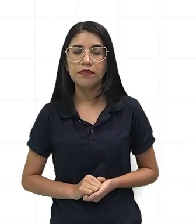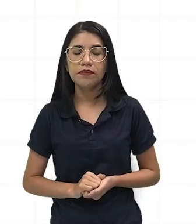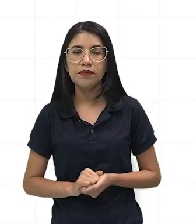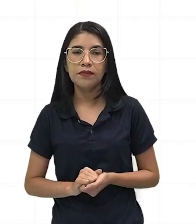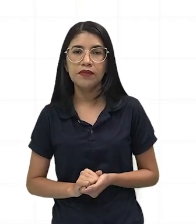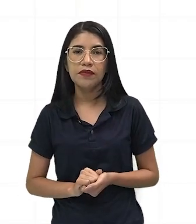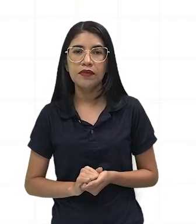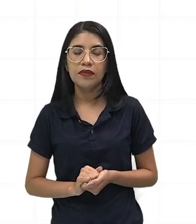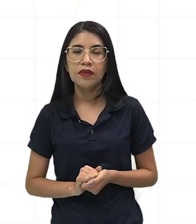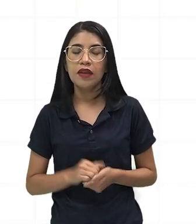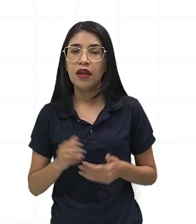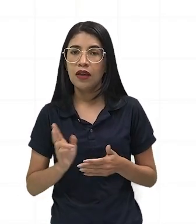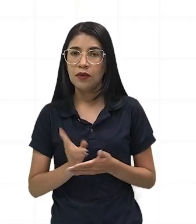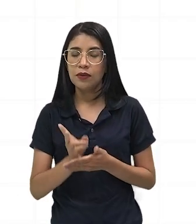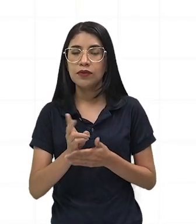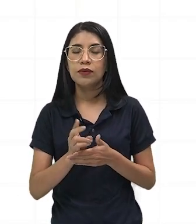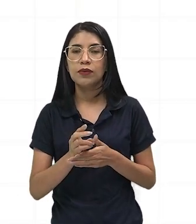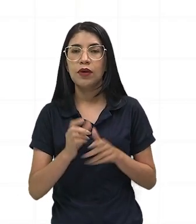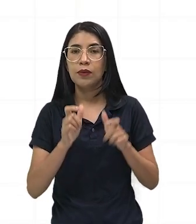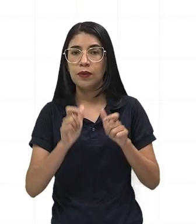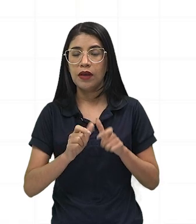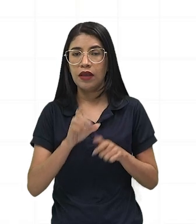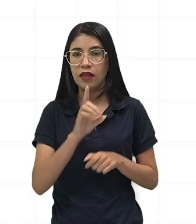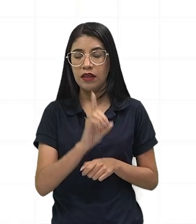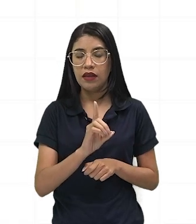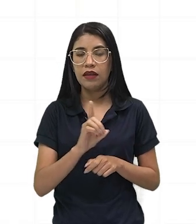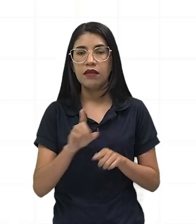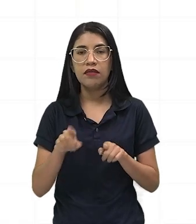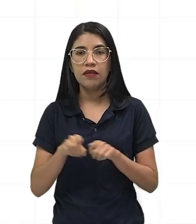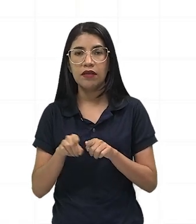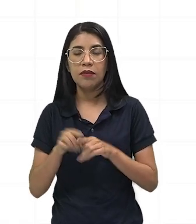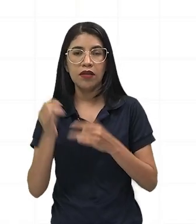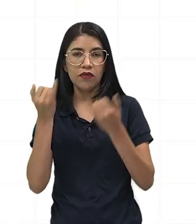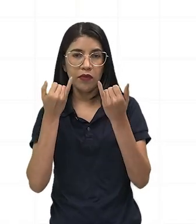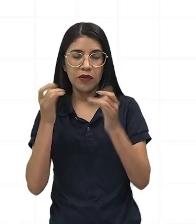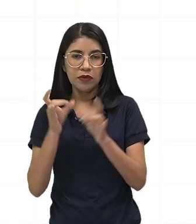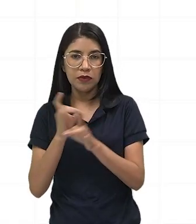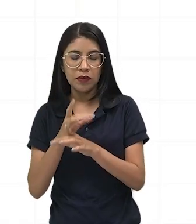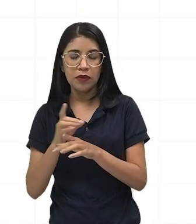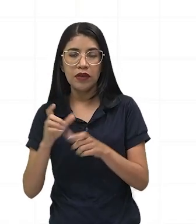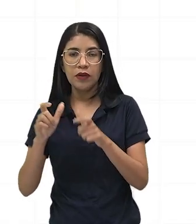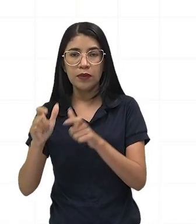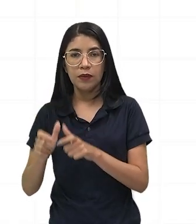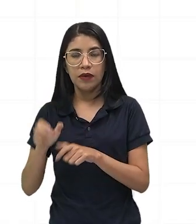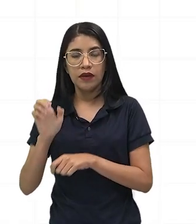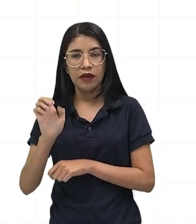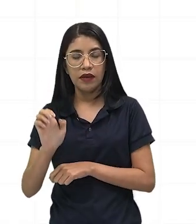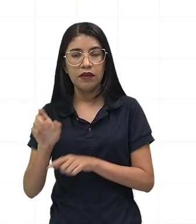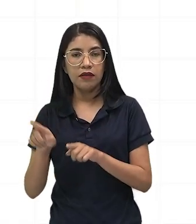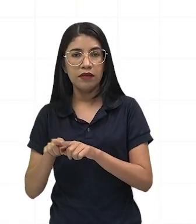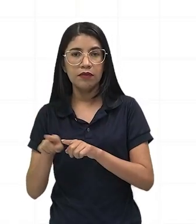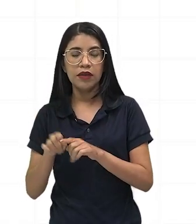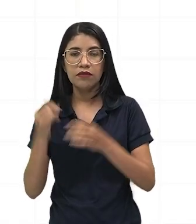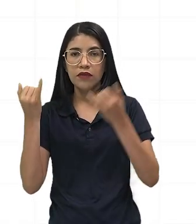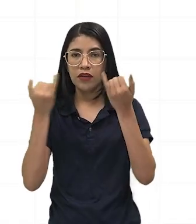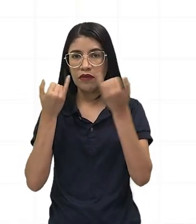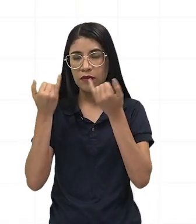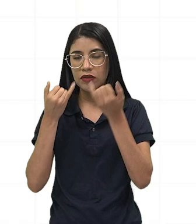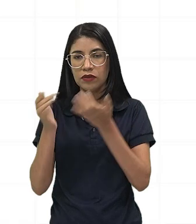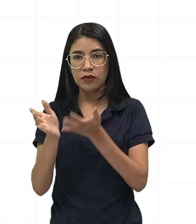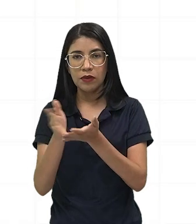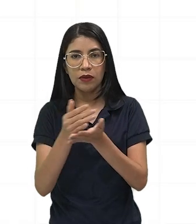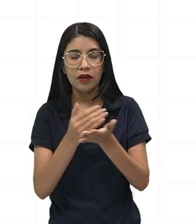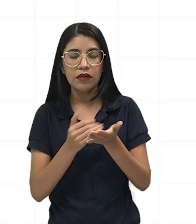aí, ó, tem o bairro D também e o bairro E. Então temos todos por